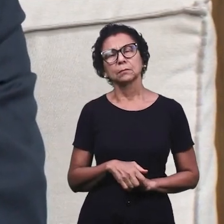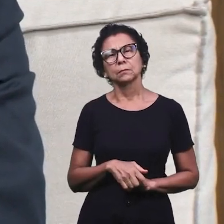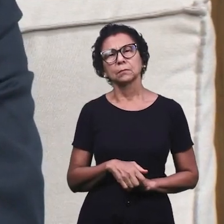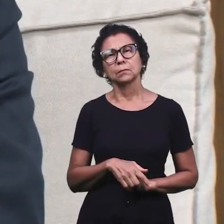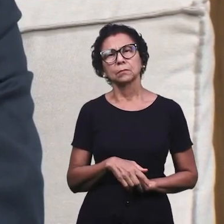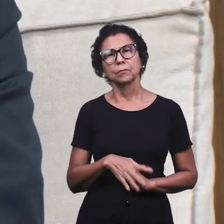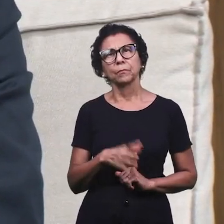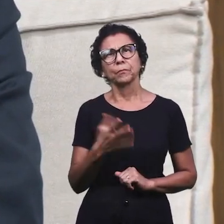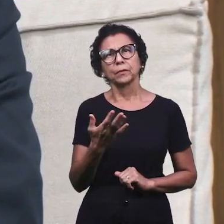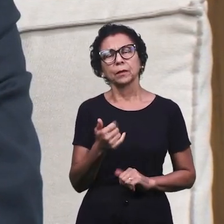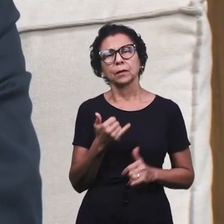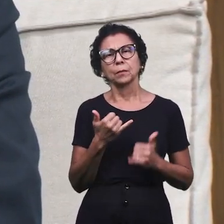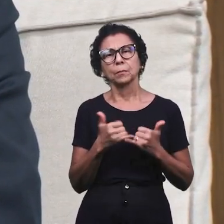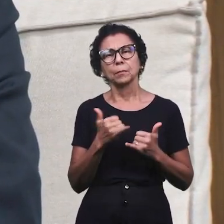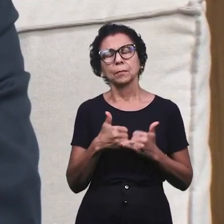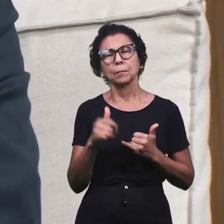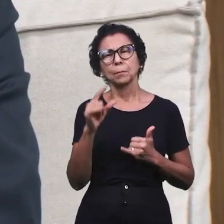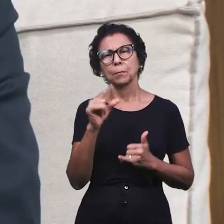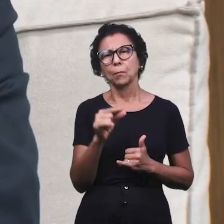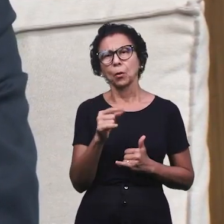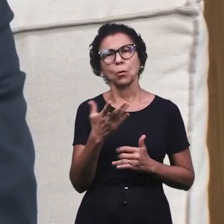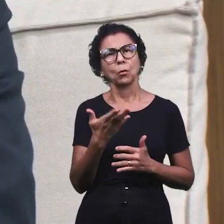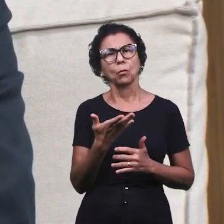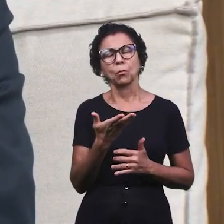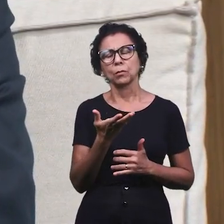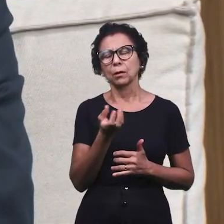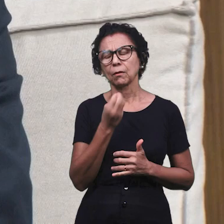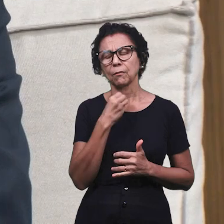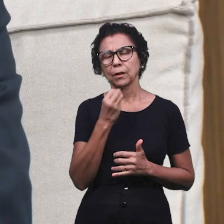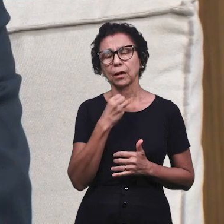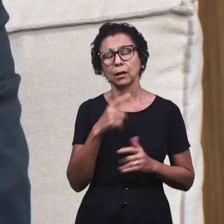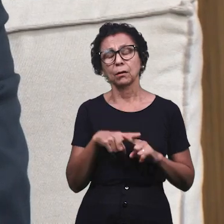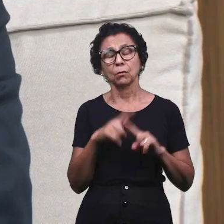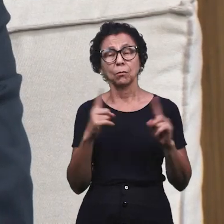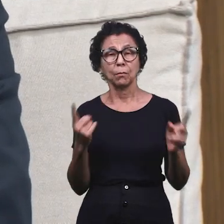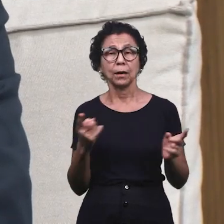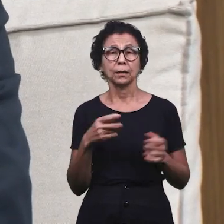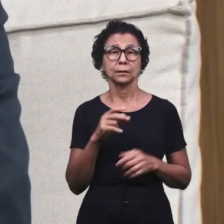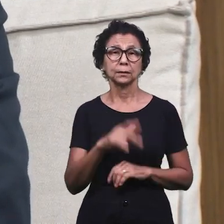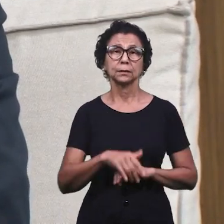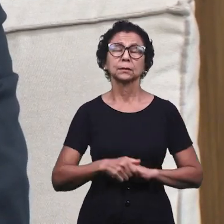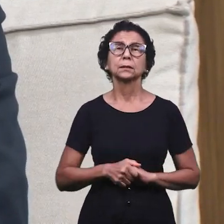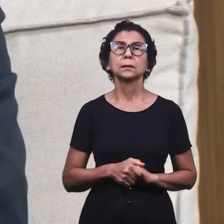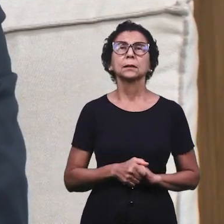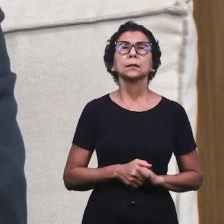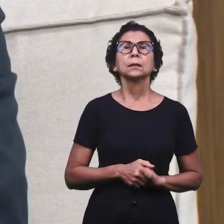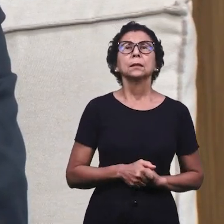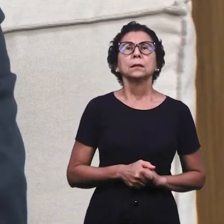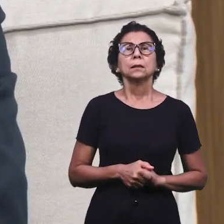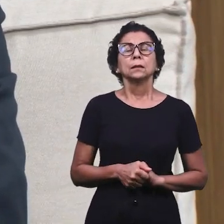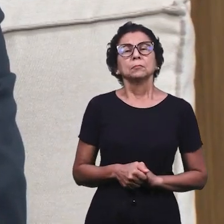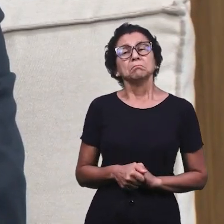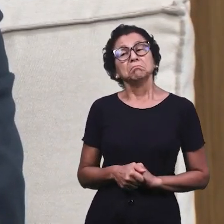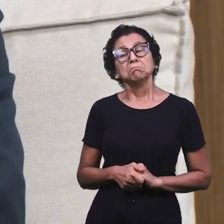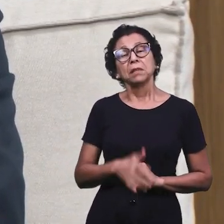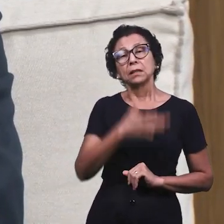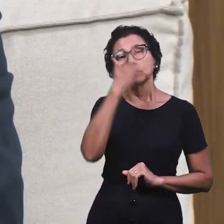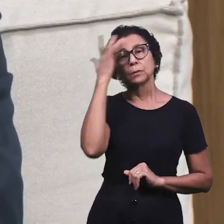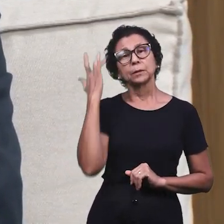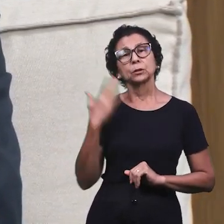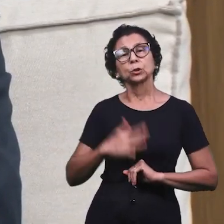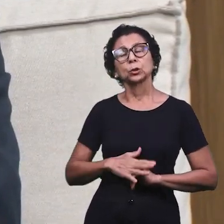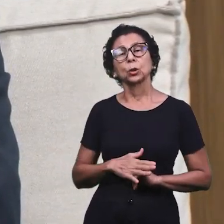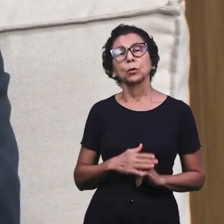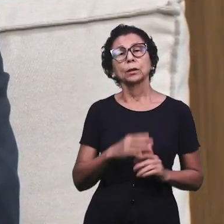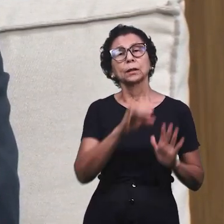são para o pequeno empreendedor, o pequeno distribuidor ou lojista, enfim, a gente está falando mais de comércio, é